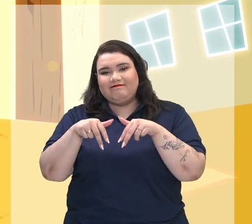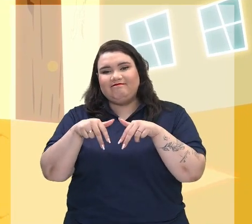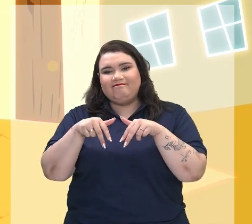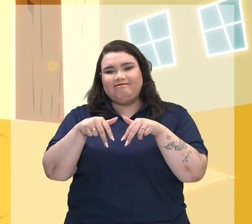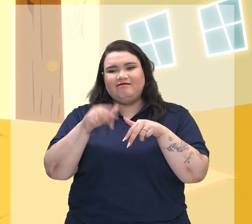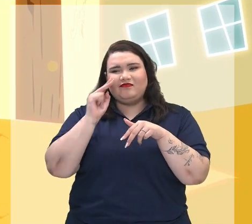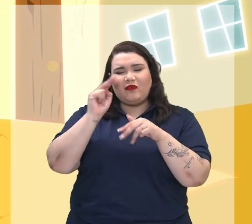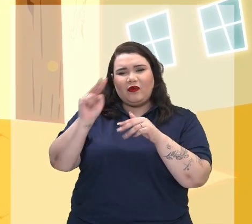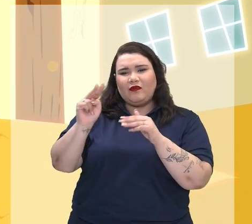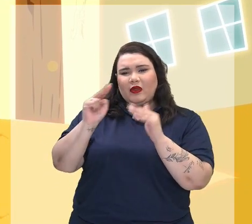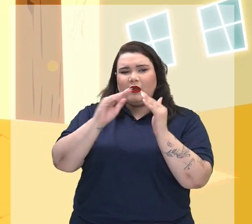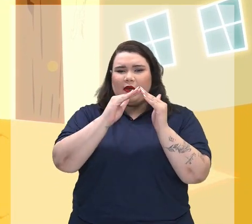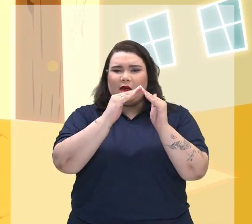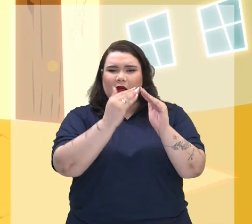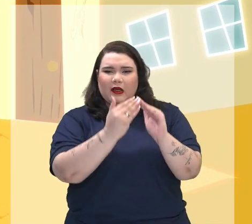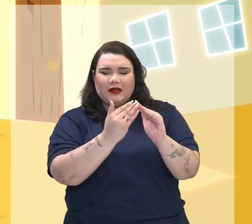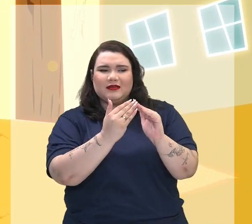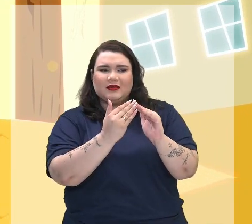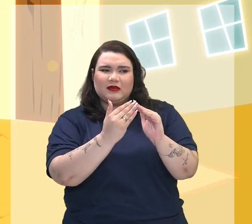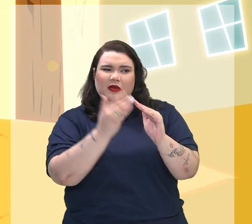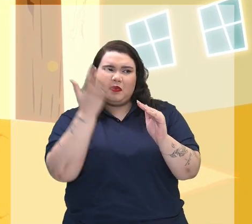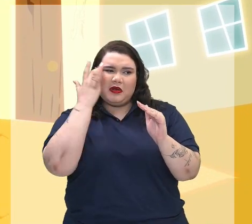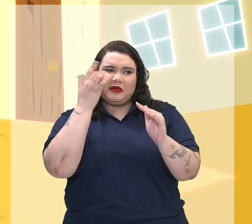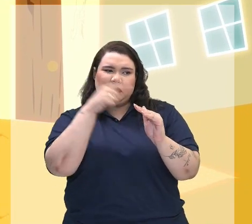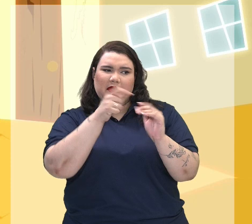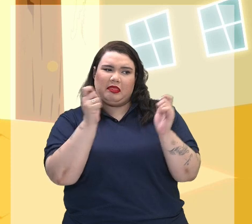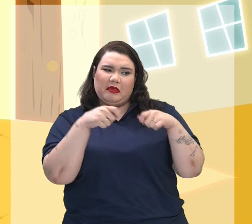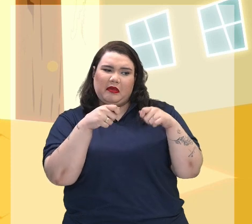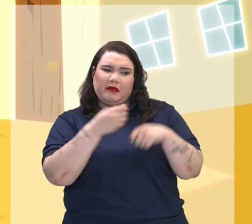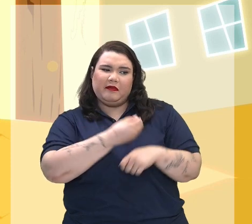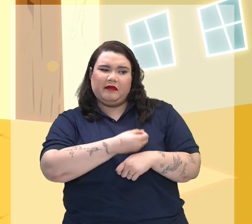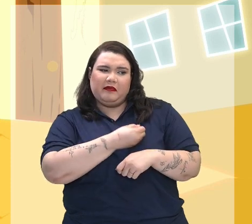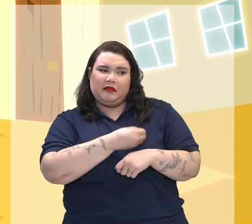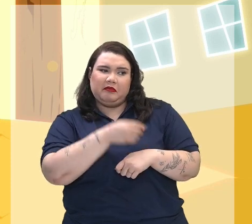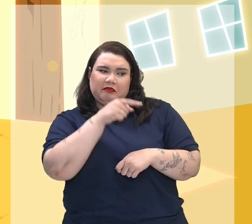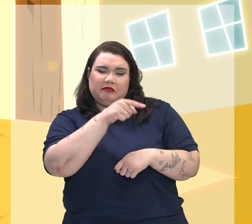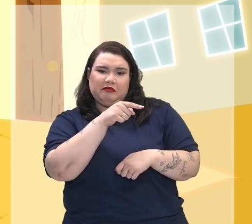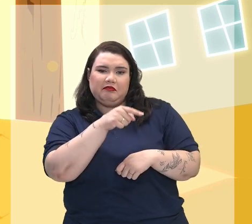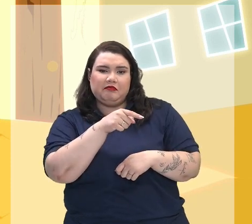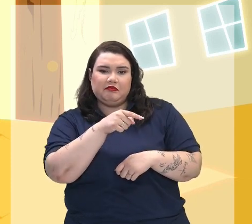Talvez dê pra gente ficar aí um tempo.